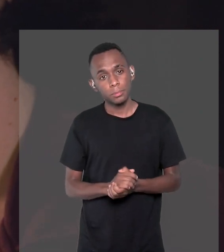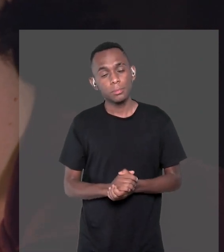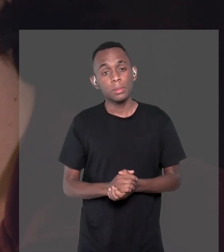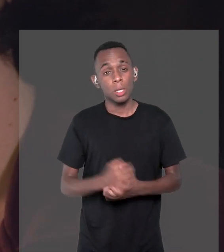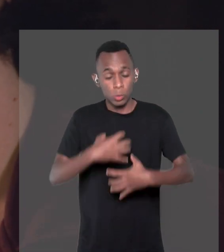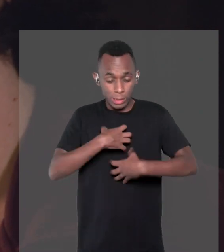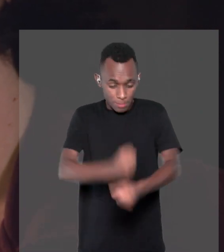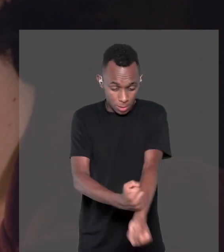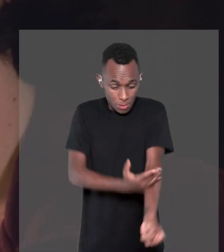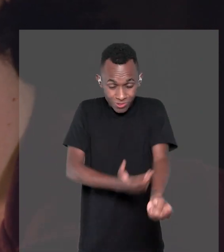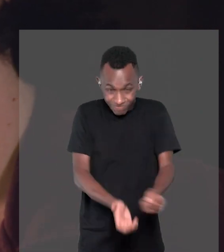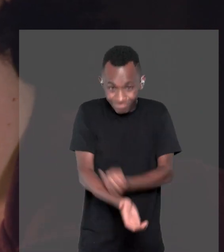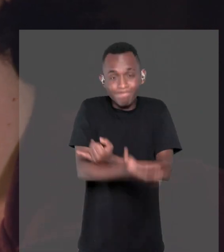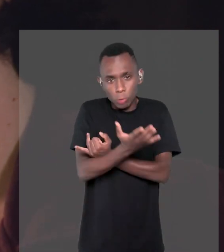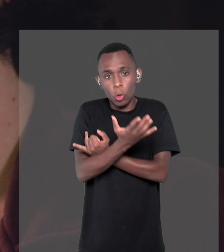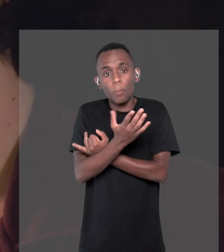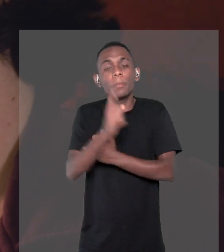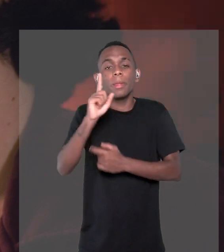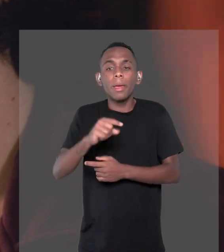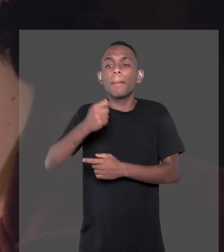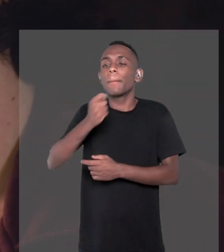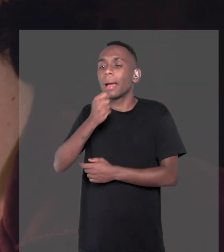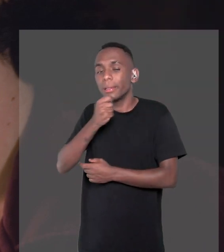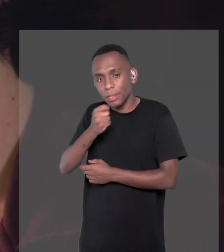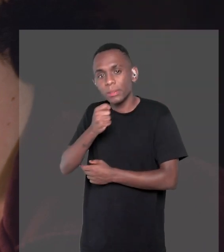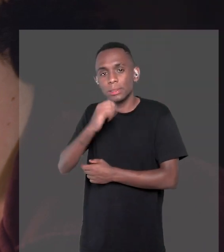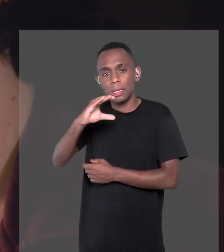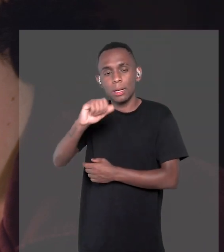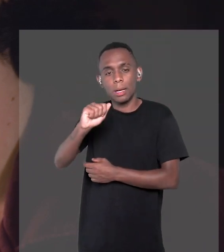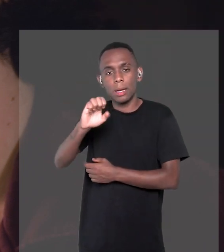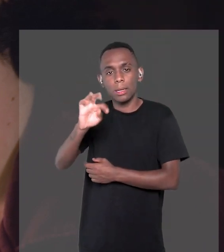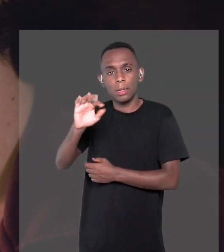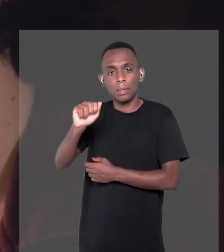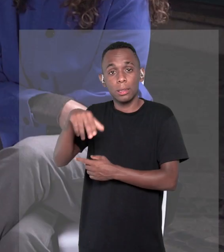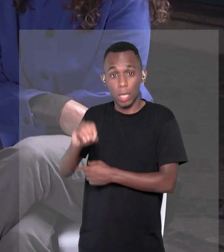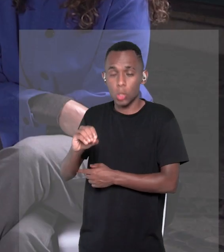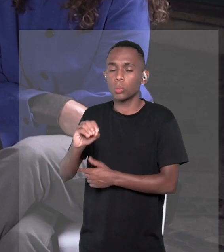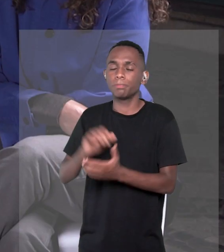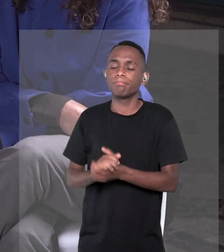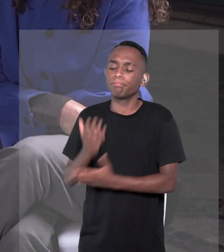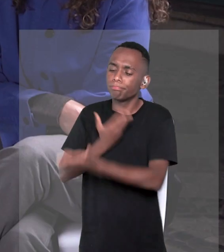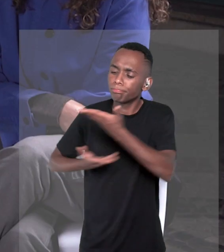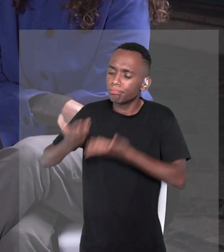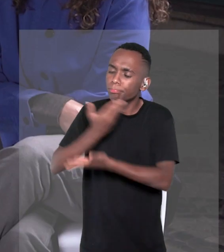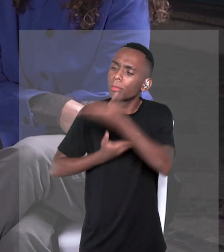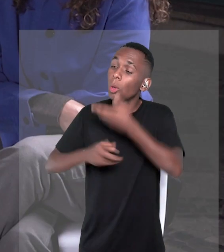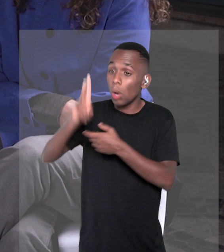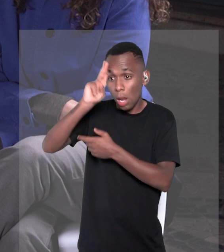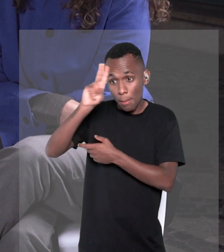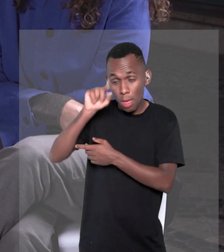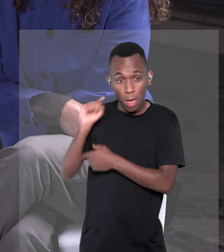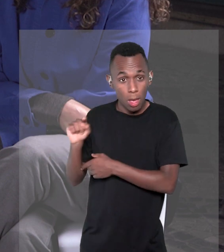uma coisa que me emocionou muito foi na entrevista com Caetano, quando